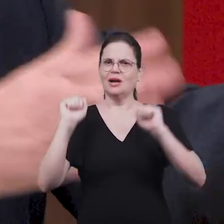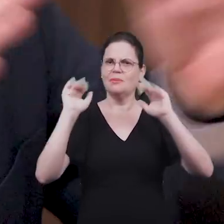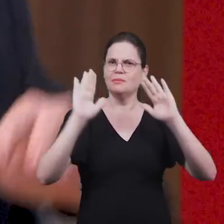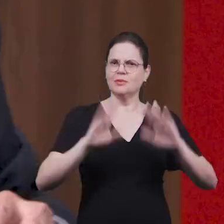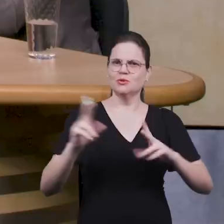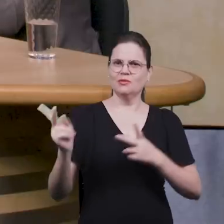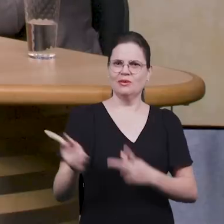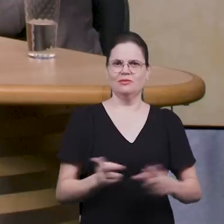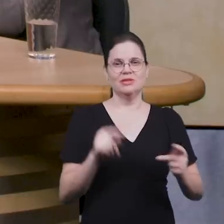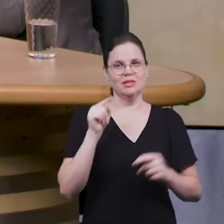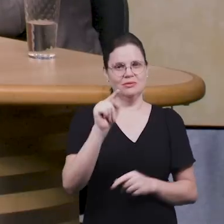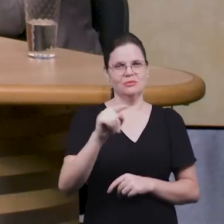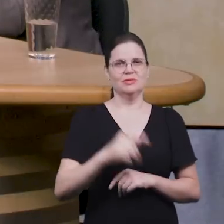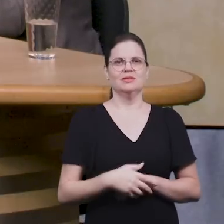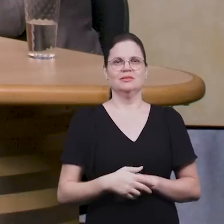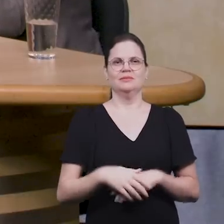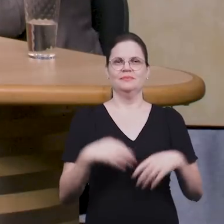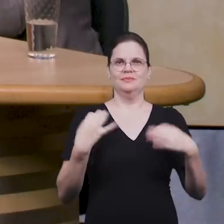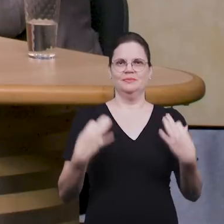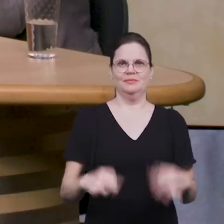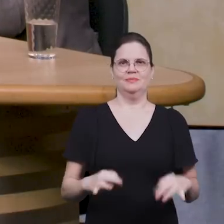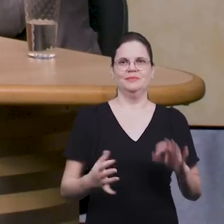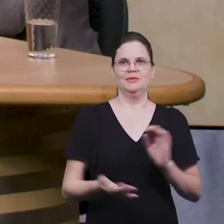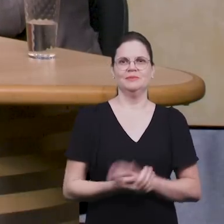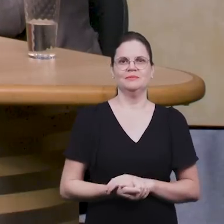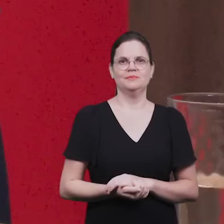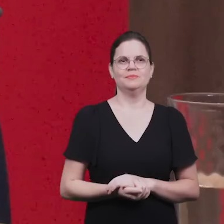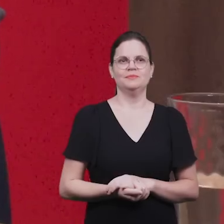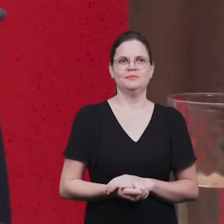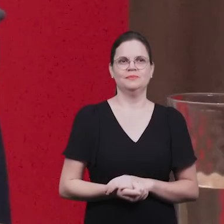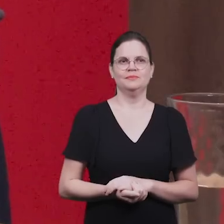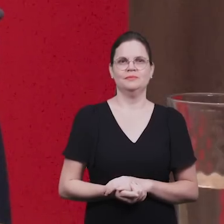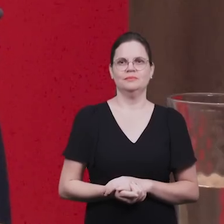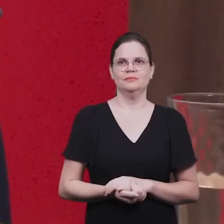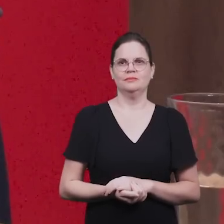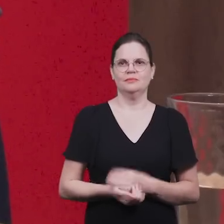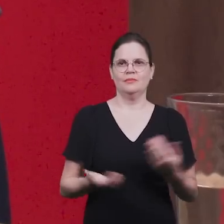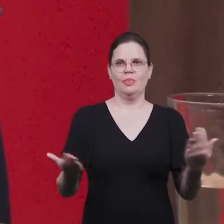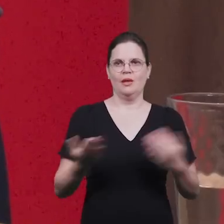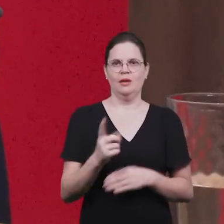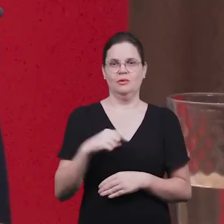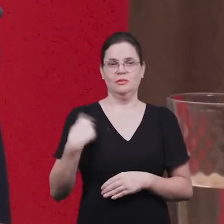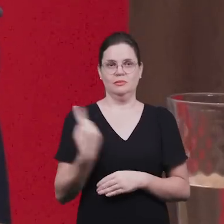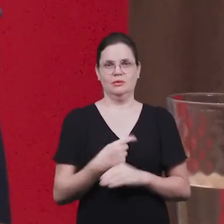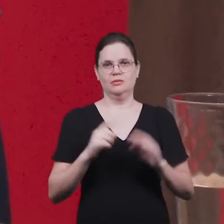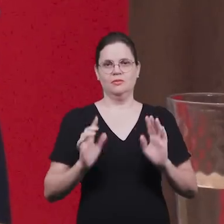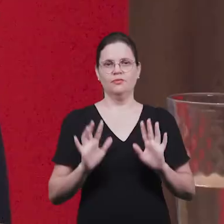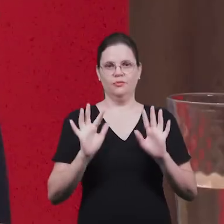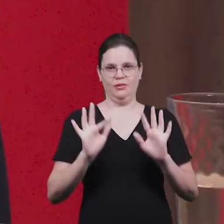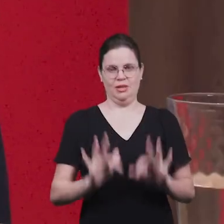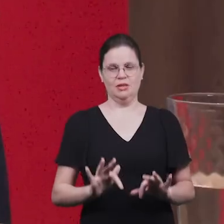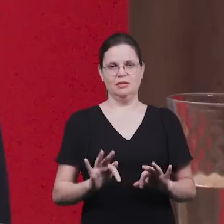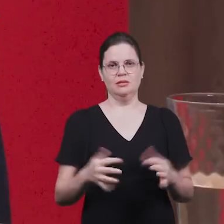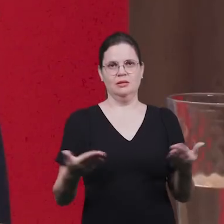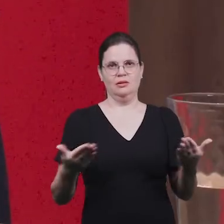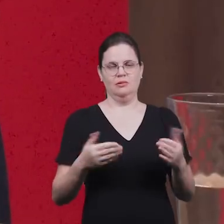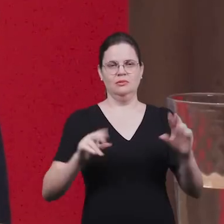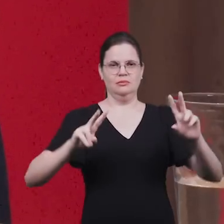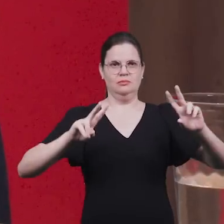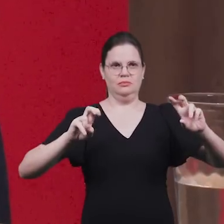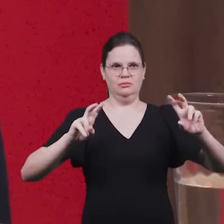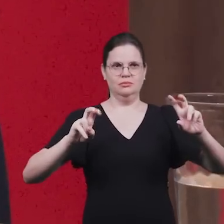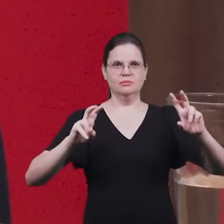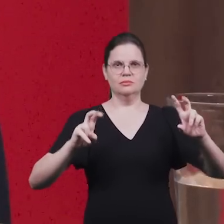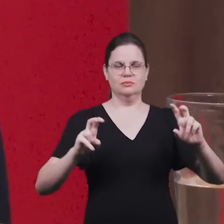quem vai te visitar. Exatamente. Nós estamos encerrando essa primeira parte desse tema aqui